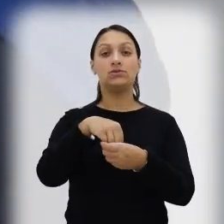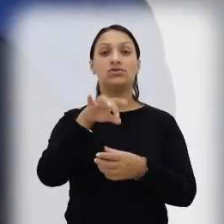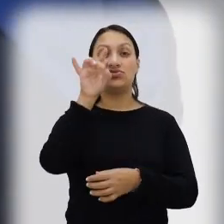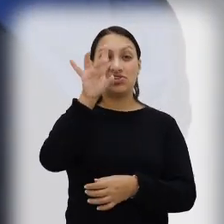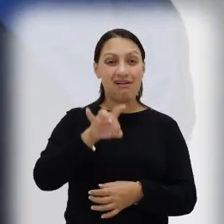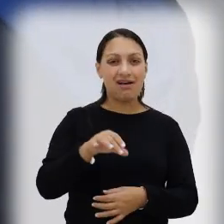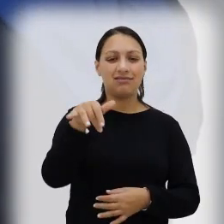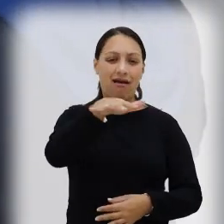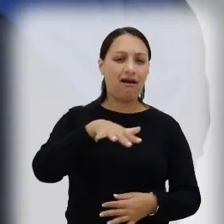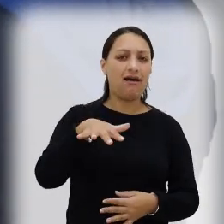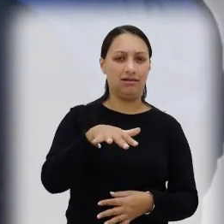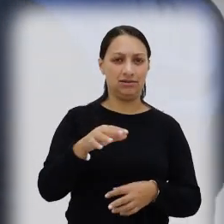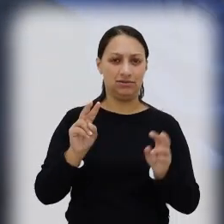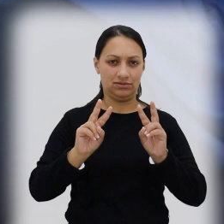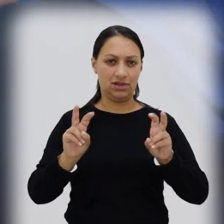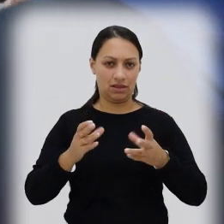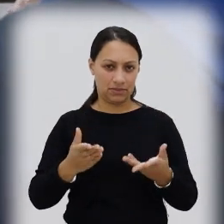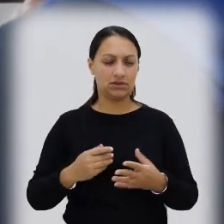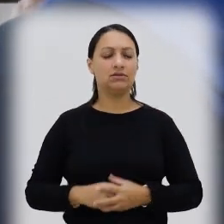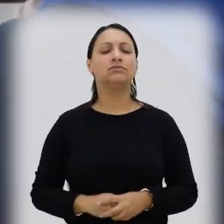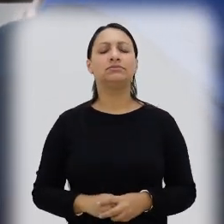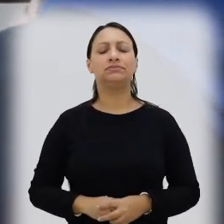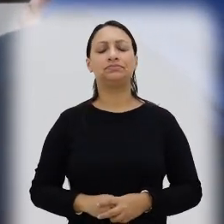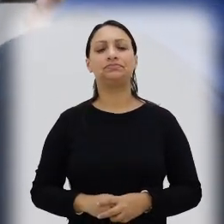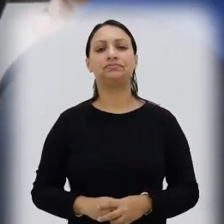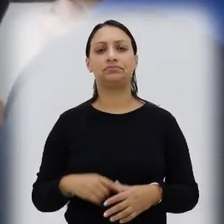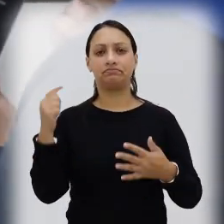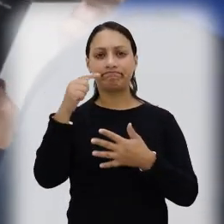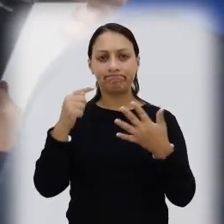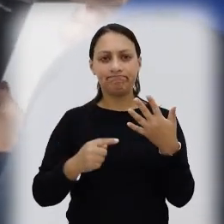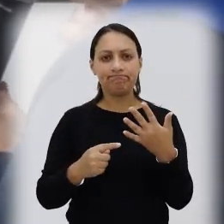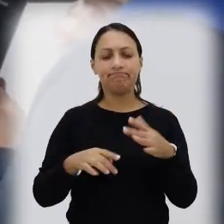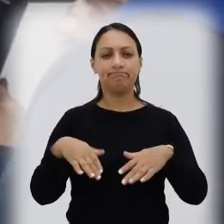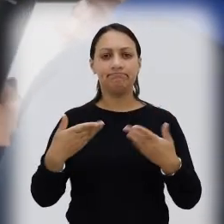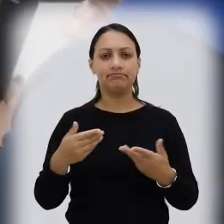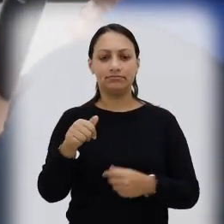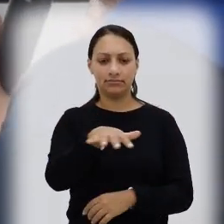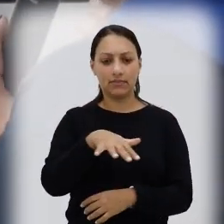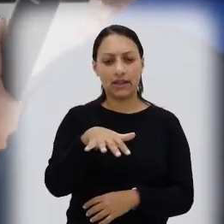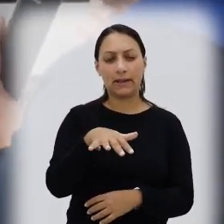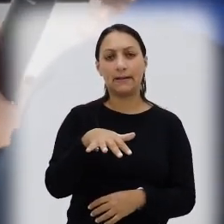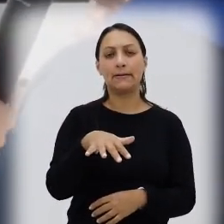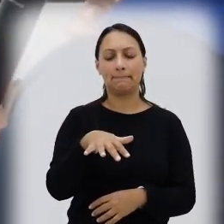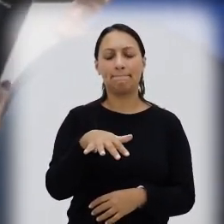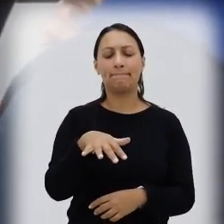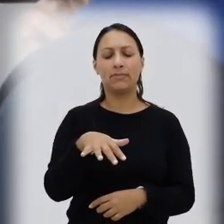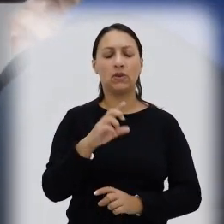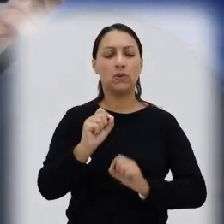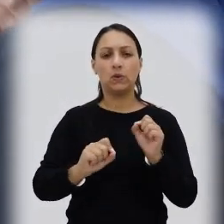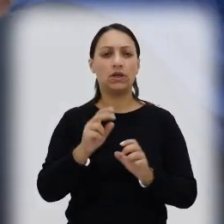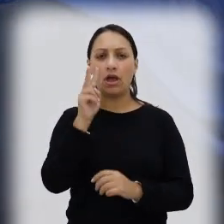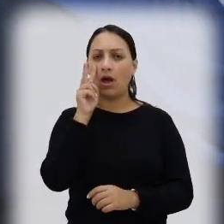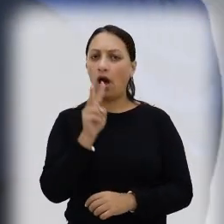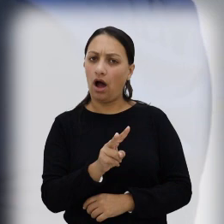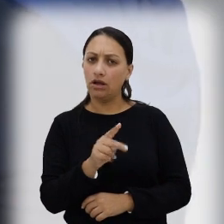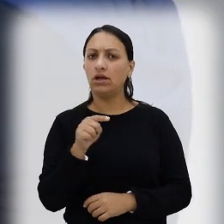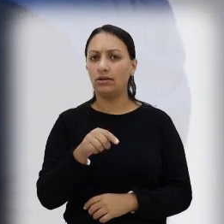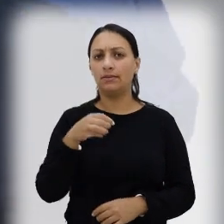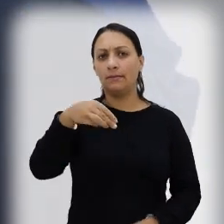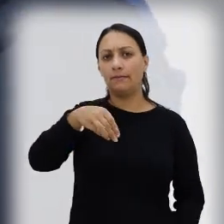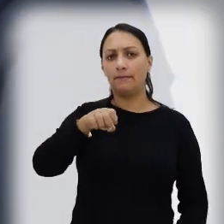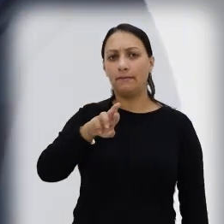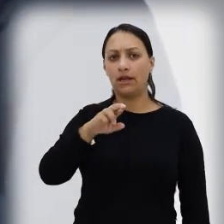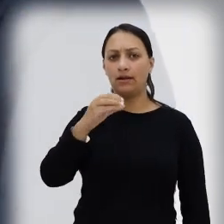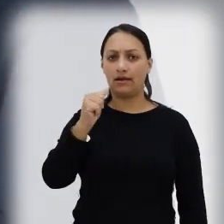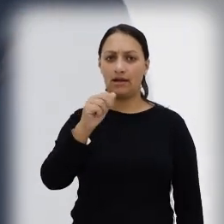áreas, né, ou temas. Então, em aspectos relacionados à área de mercado, o que a gente olha, então?